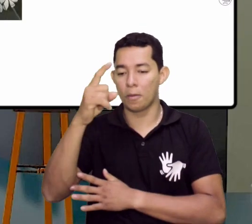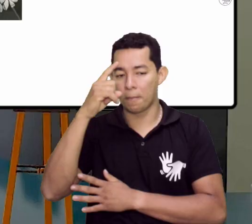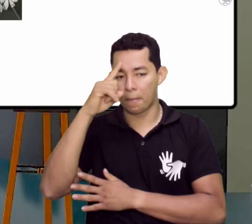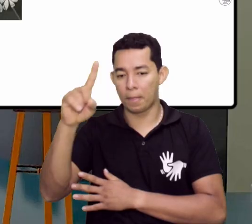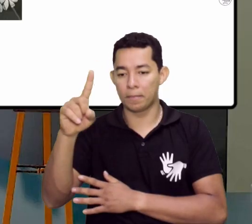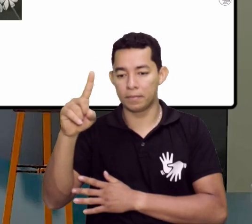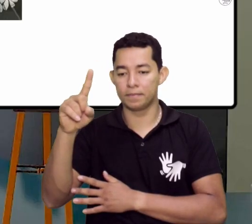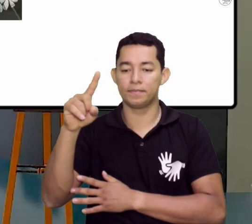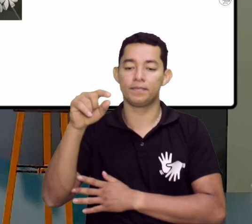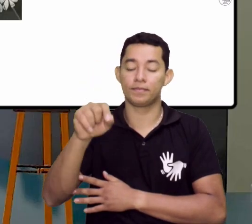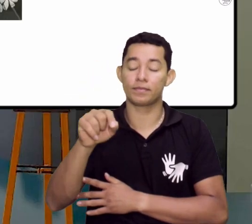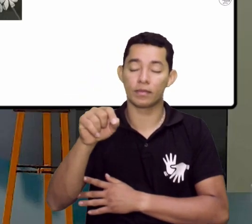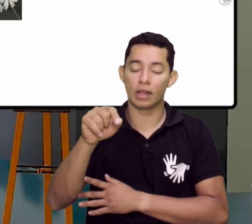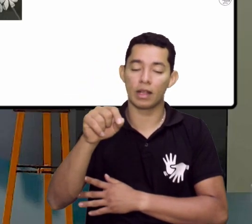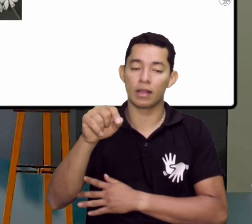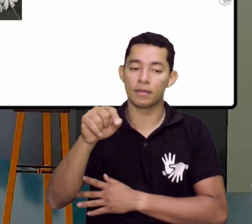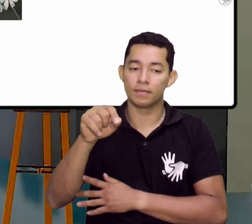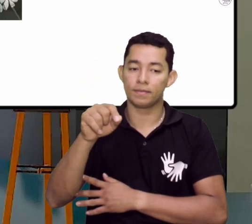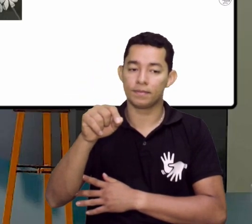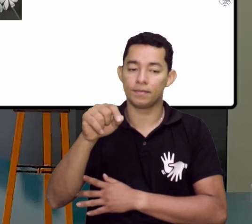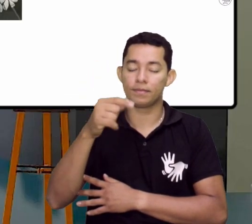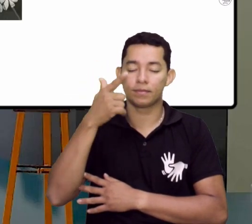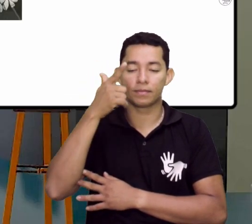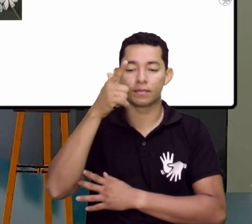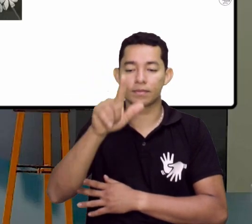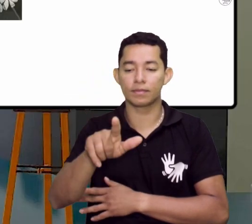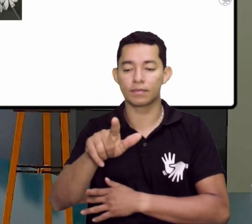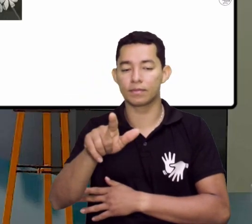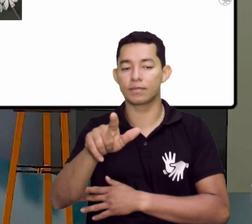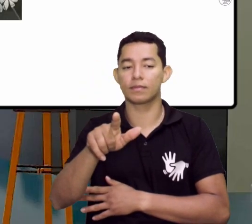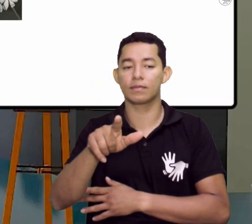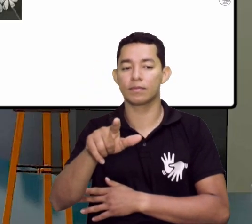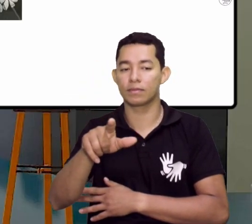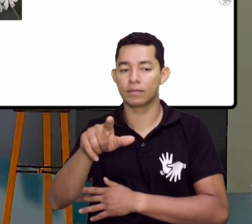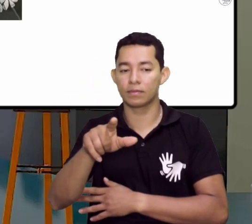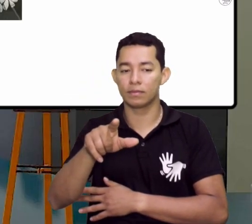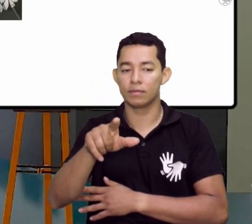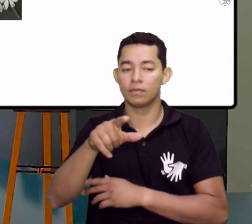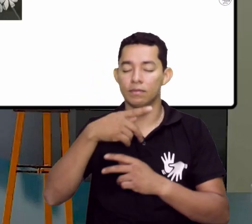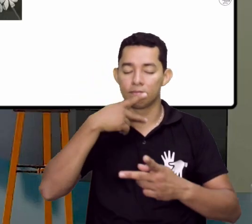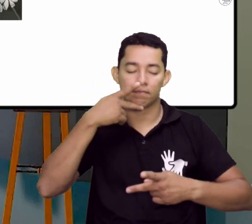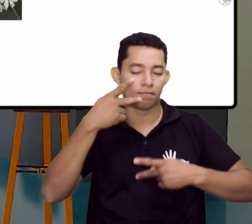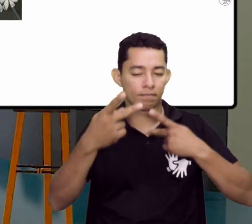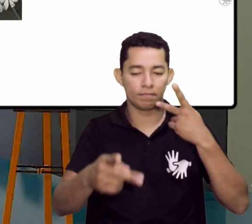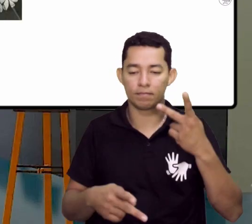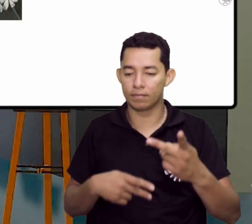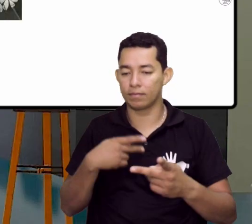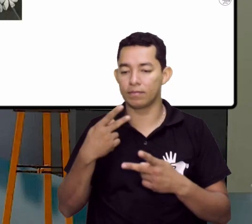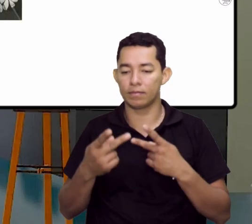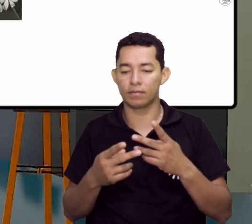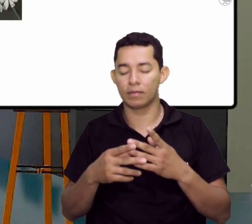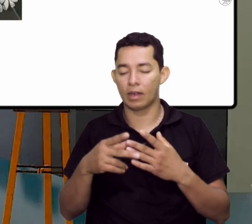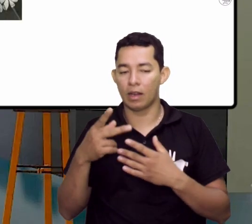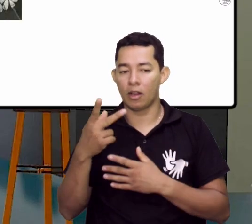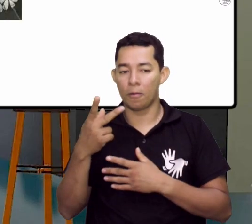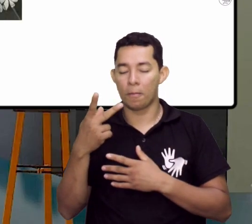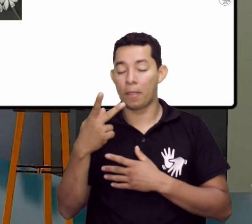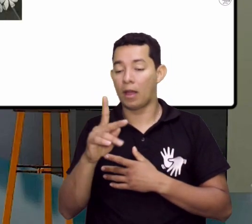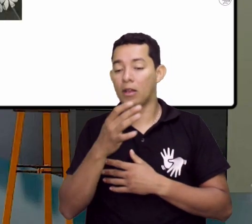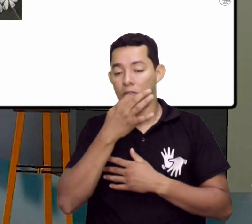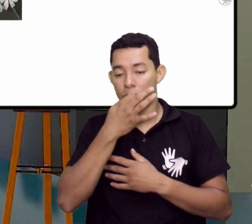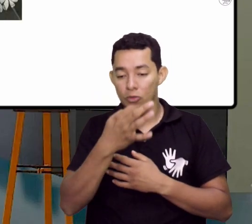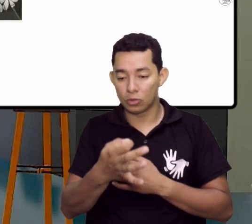onde ele protesta, onde ele consegue falar da sua posição, a sua